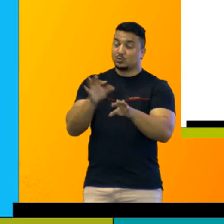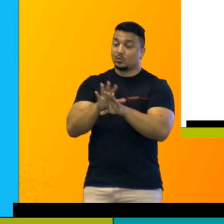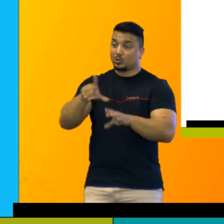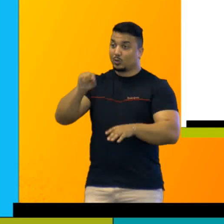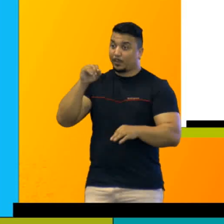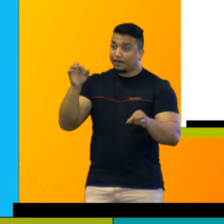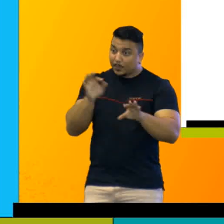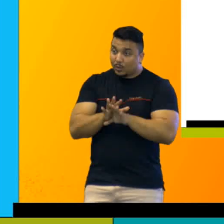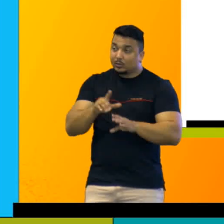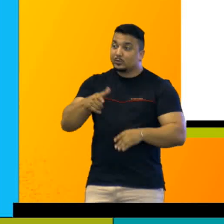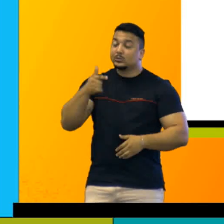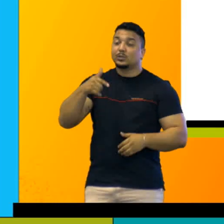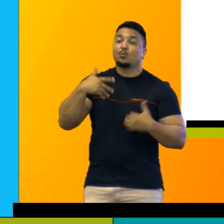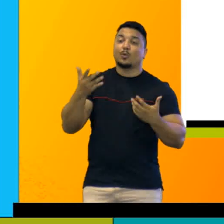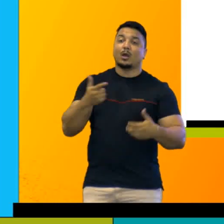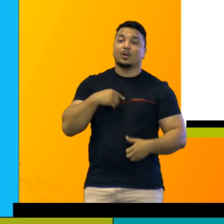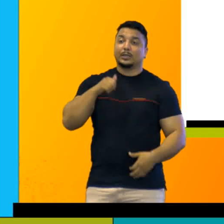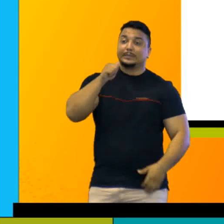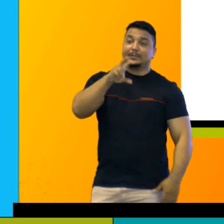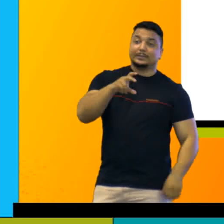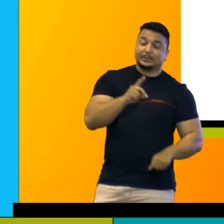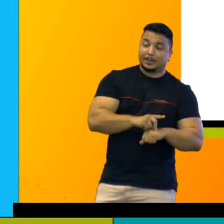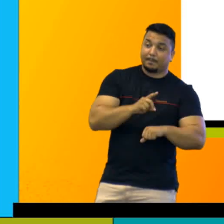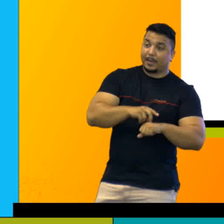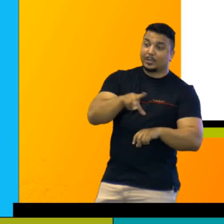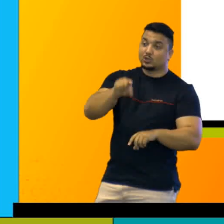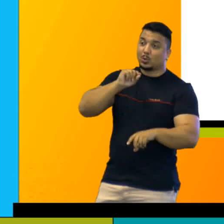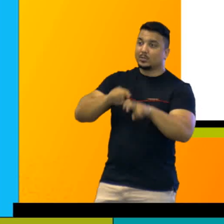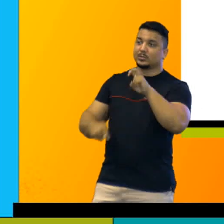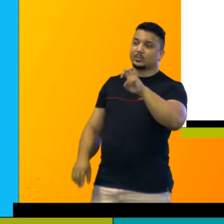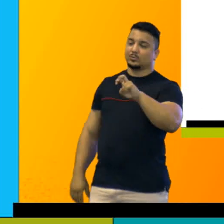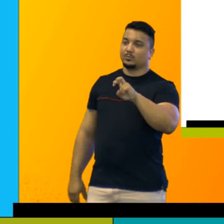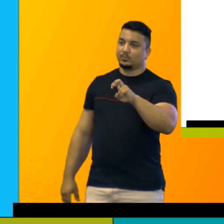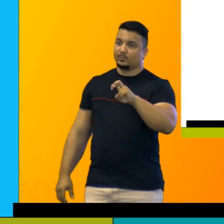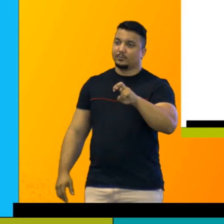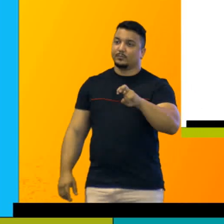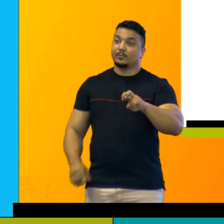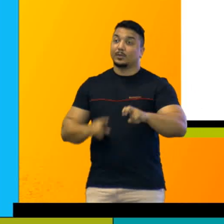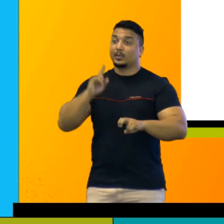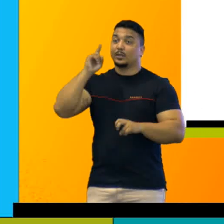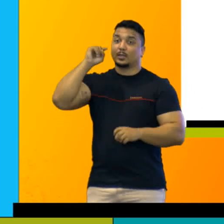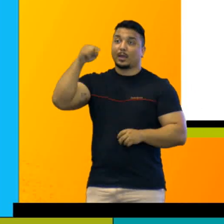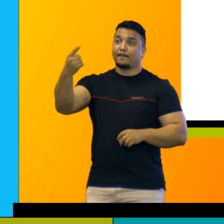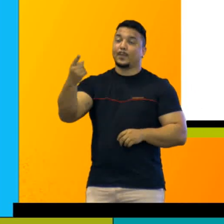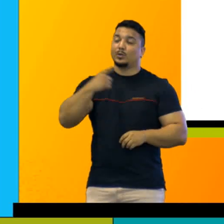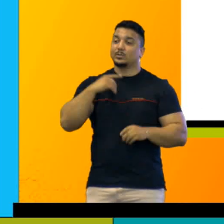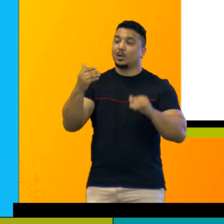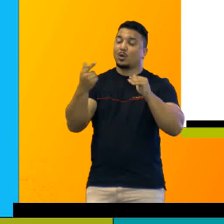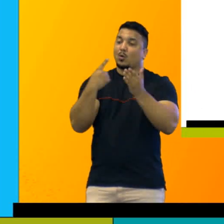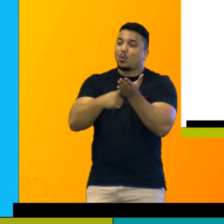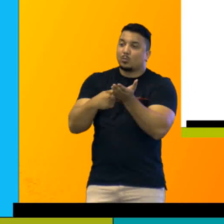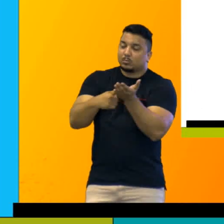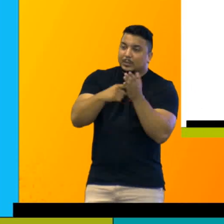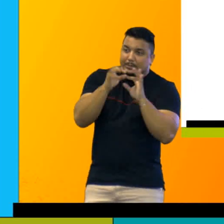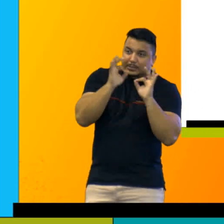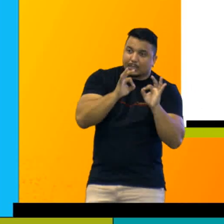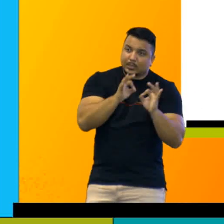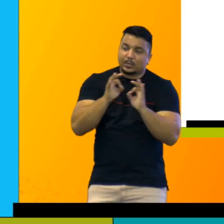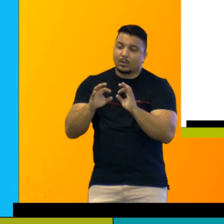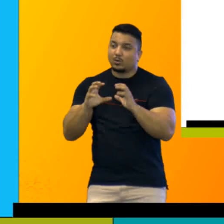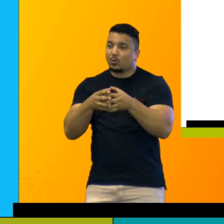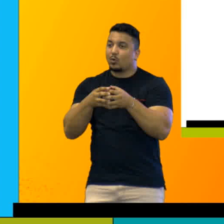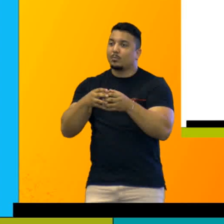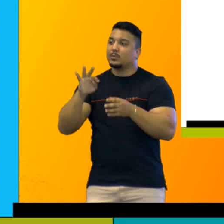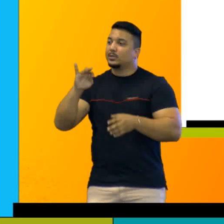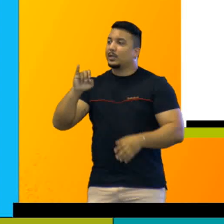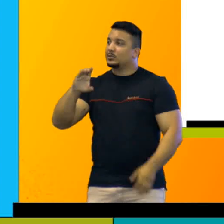segunda ação, qual é? De 15 pedras, escolher 5. E depois eu tenho que combinar os grupos de tecidos com os grupos